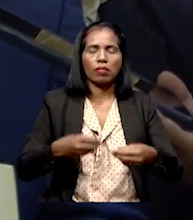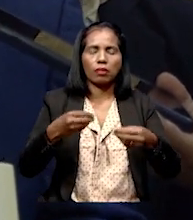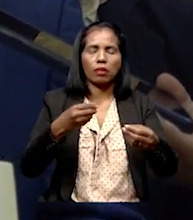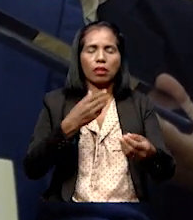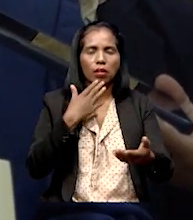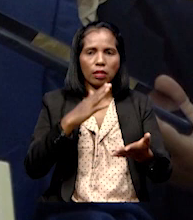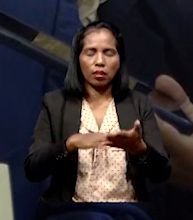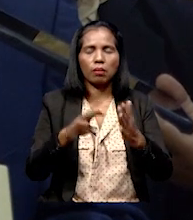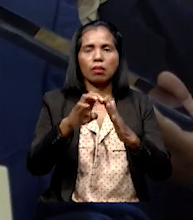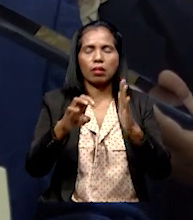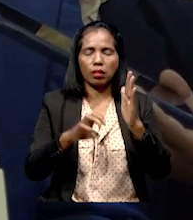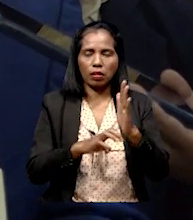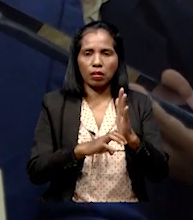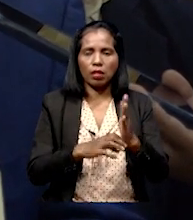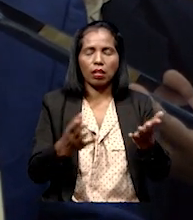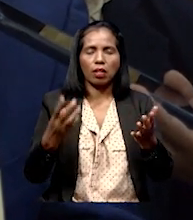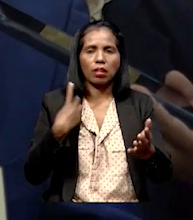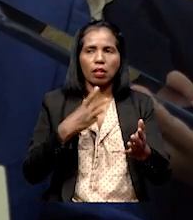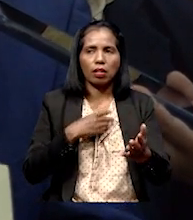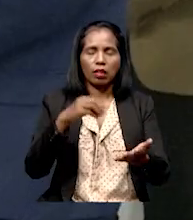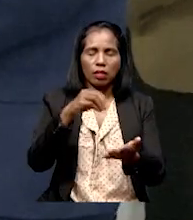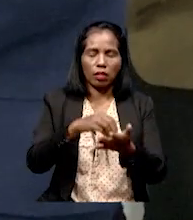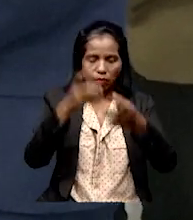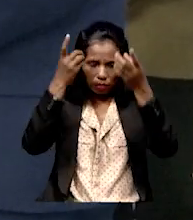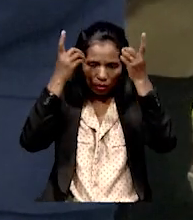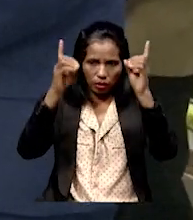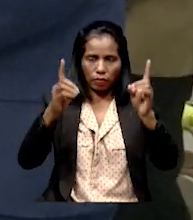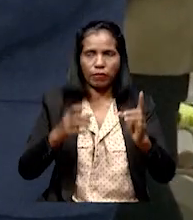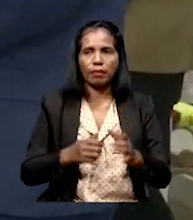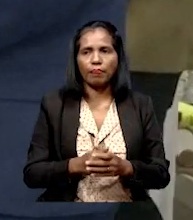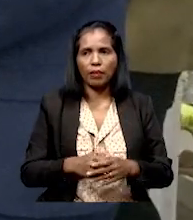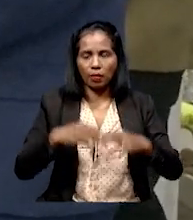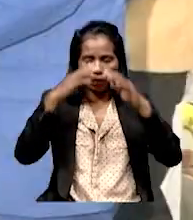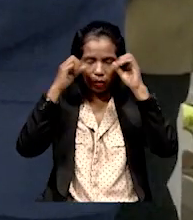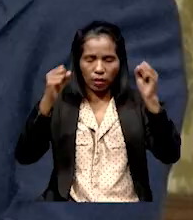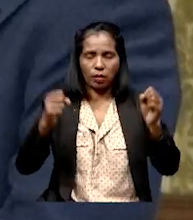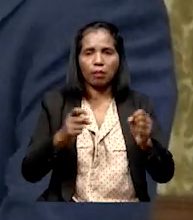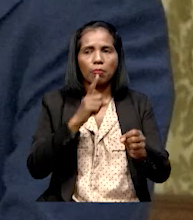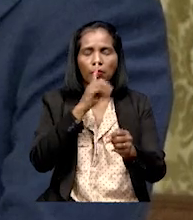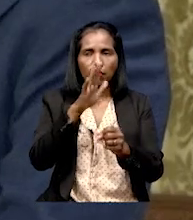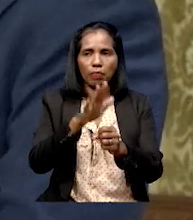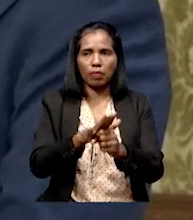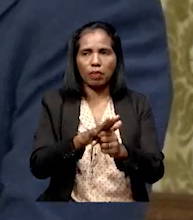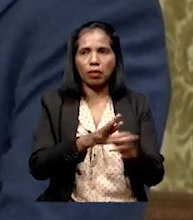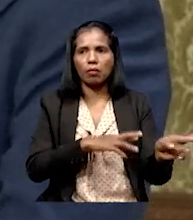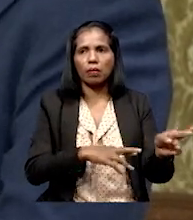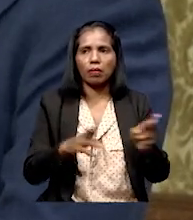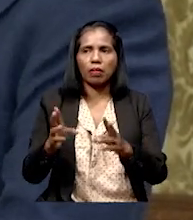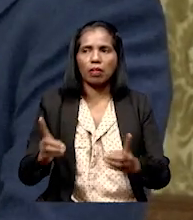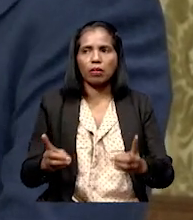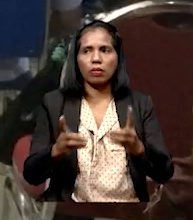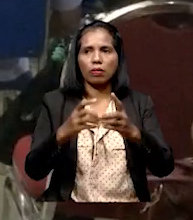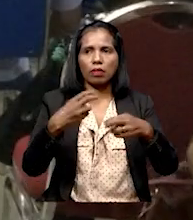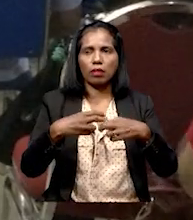estar, a carga lá coita tem que ratur decisão para malo. Presidente Aportil Fon promete nia parte pronto a sur desafio